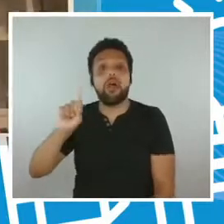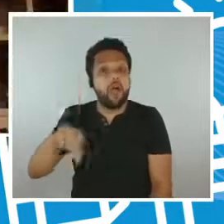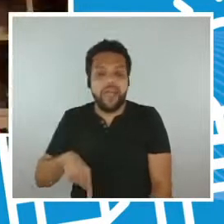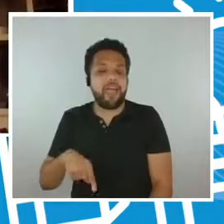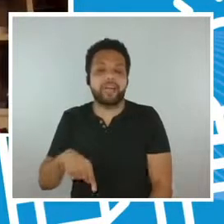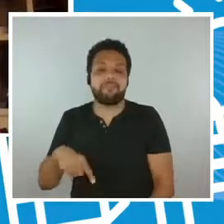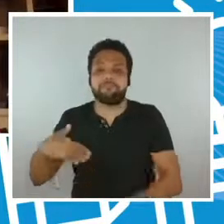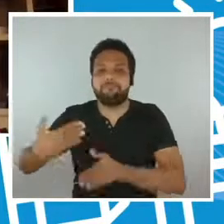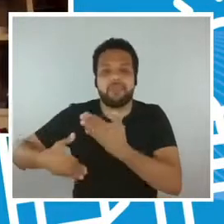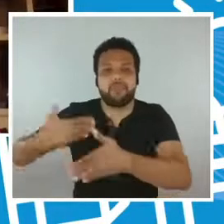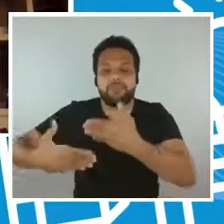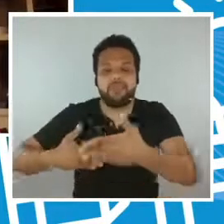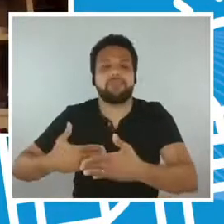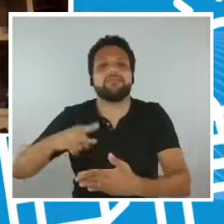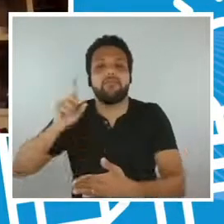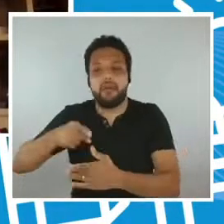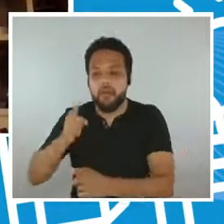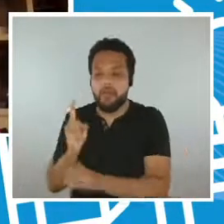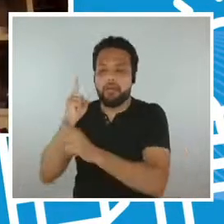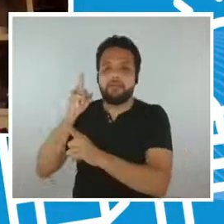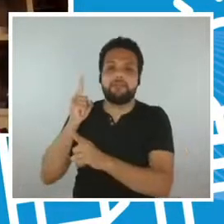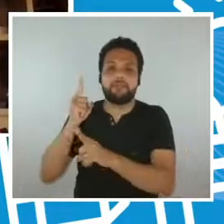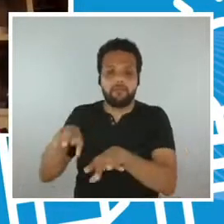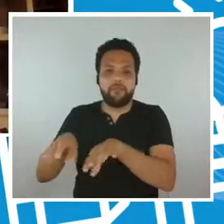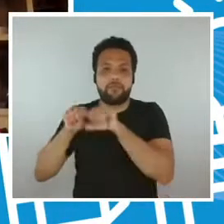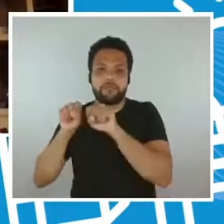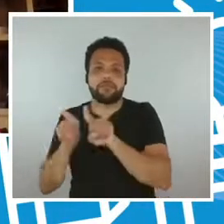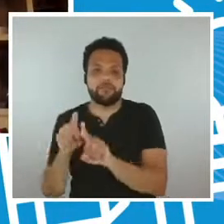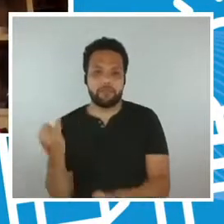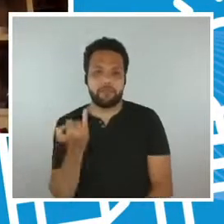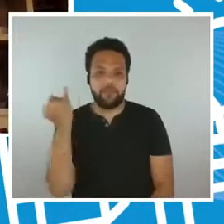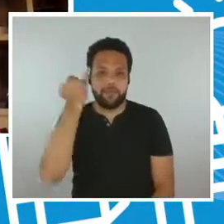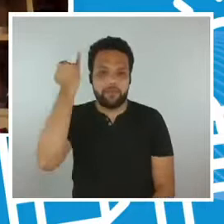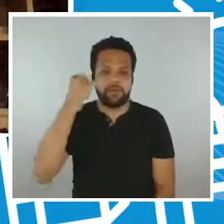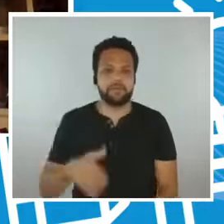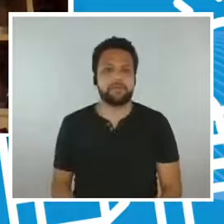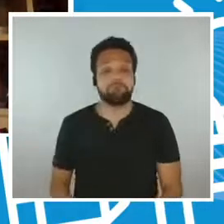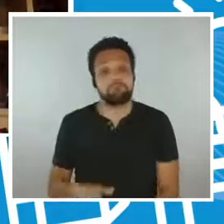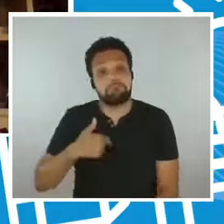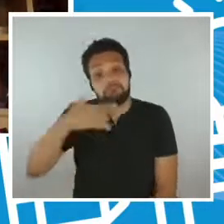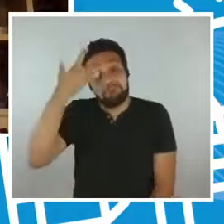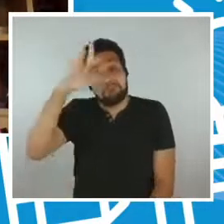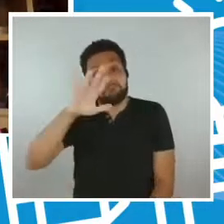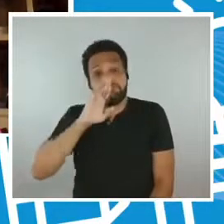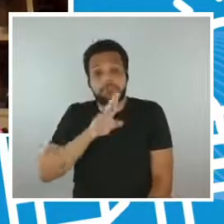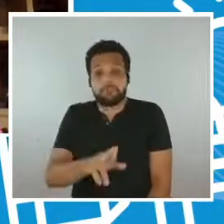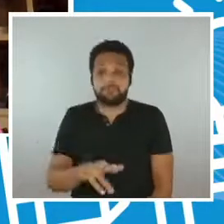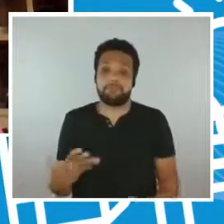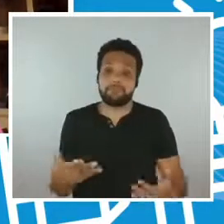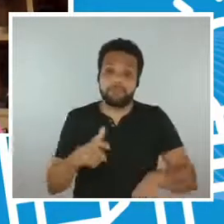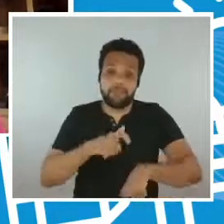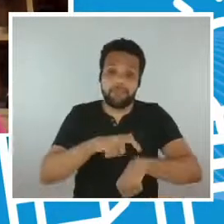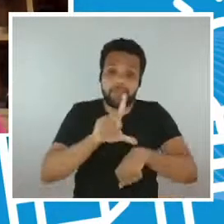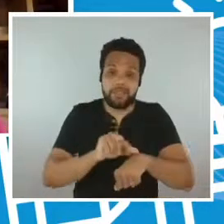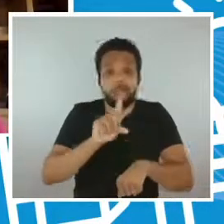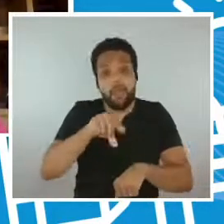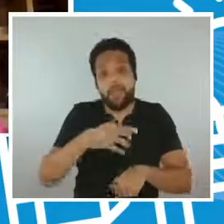foi colocado pela Ju, inclusive. Lembrei do adjetivo formativa, que é importante aqui. Não sei se respondi, Maju, no tempo, mas é isso.